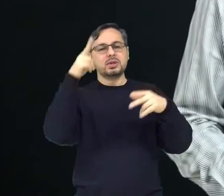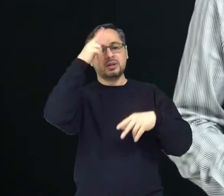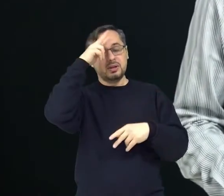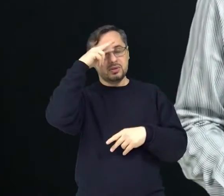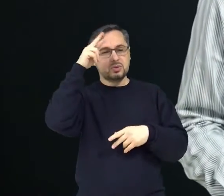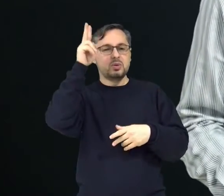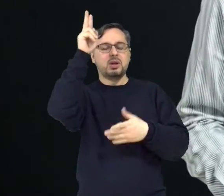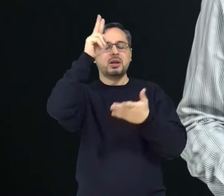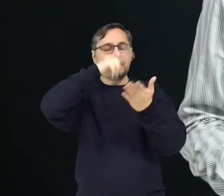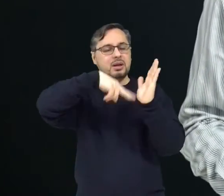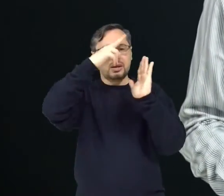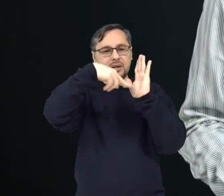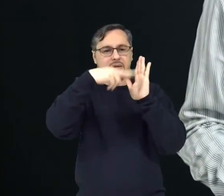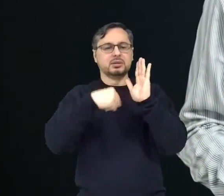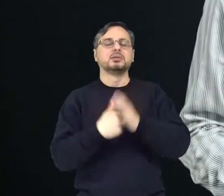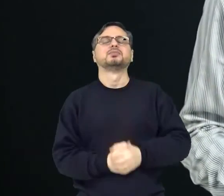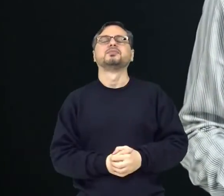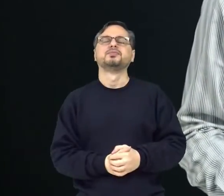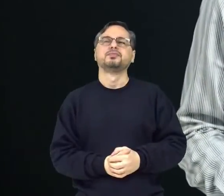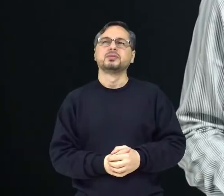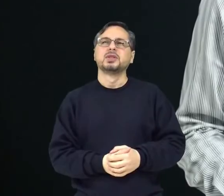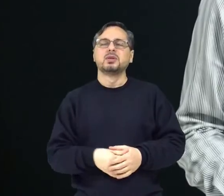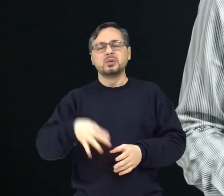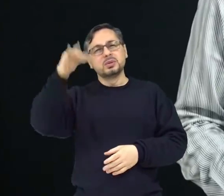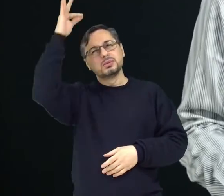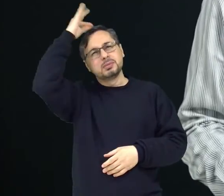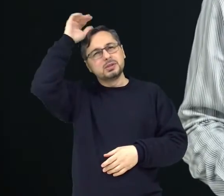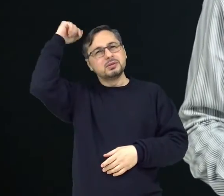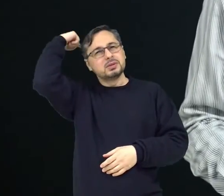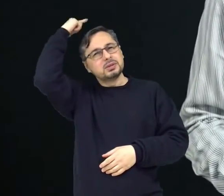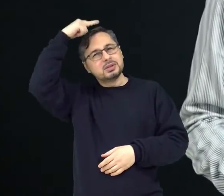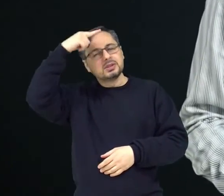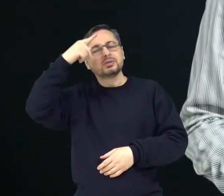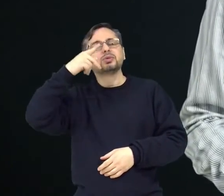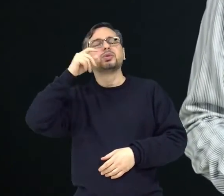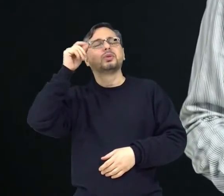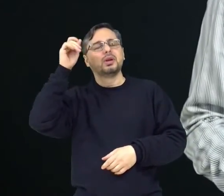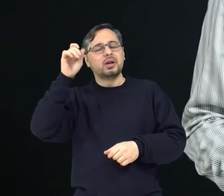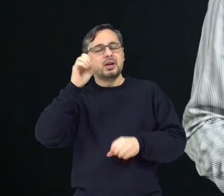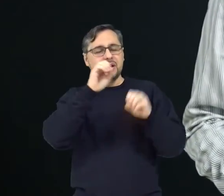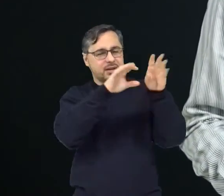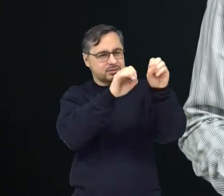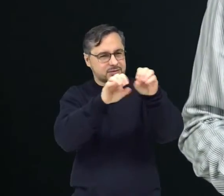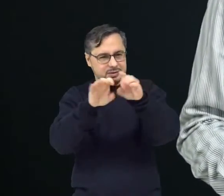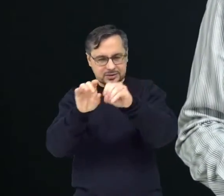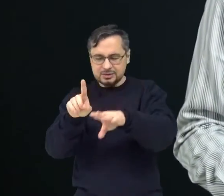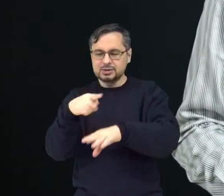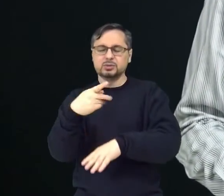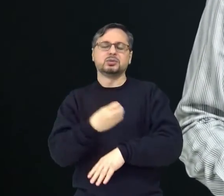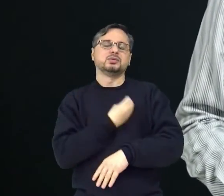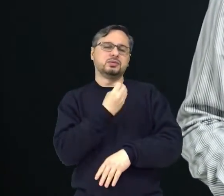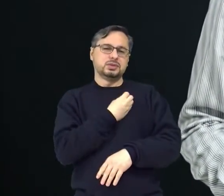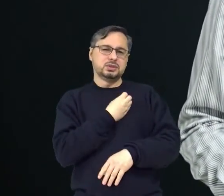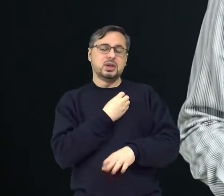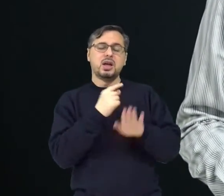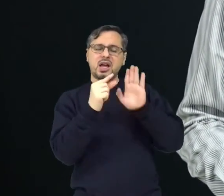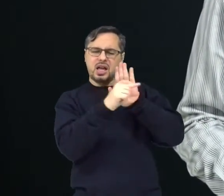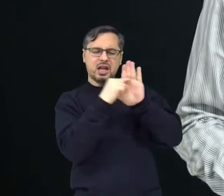essas considerações, no sentido de que o Espírito Santo de Deus faça a aplicação. Como eu disse, o texto por si